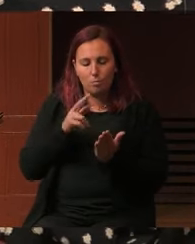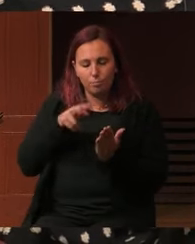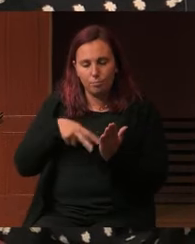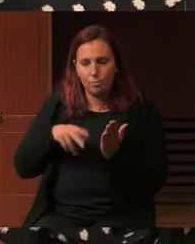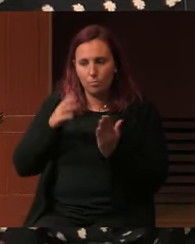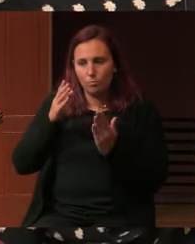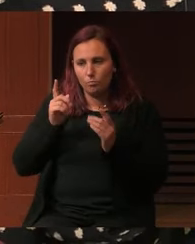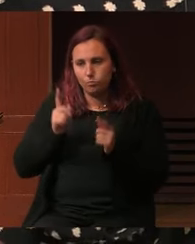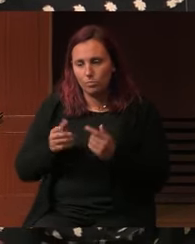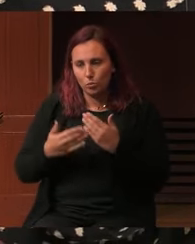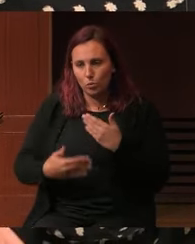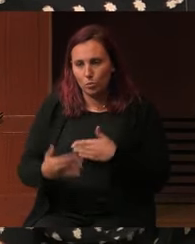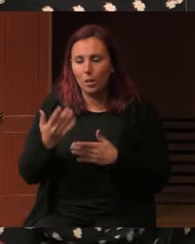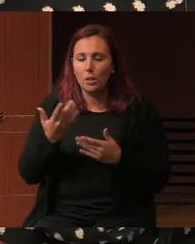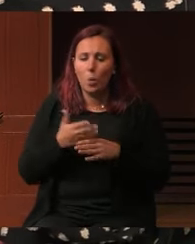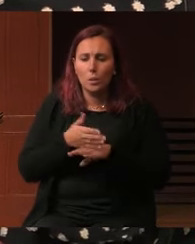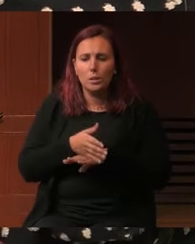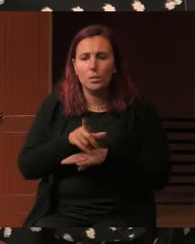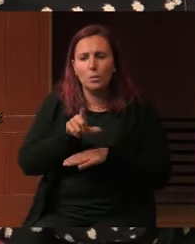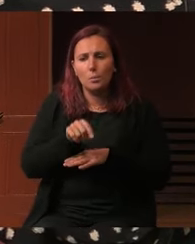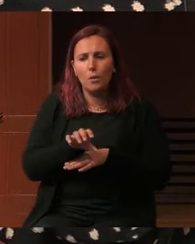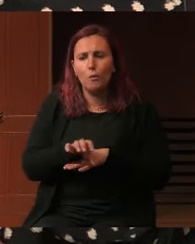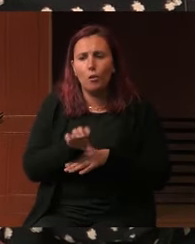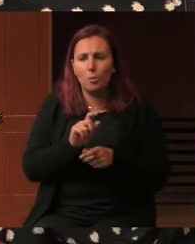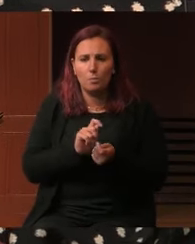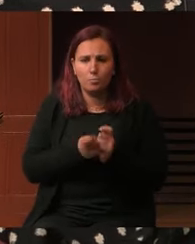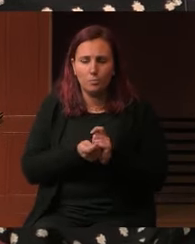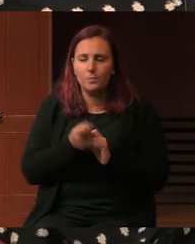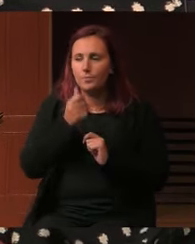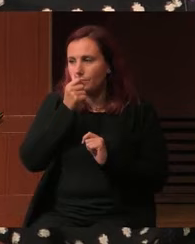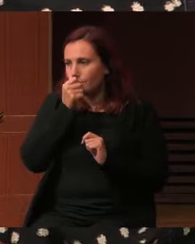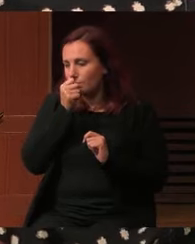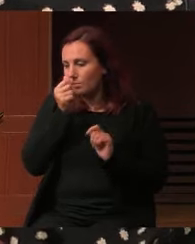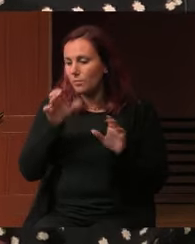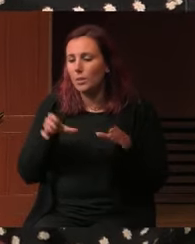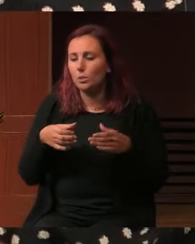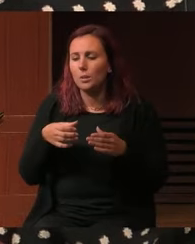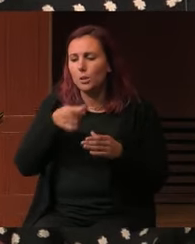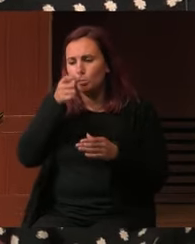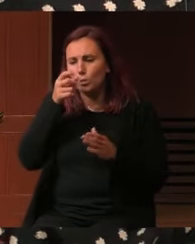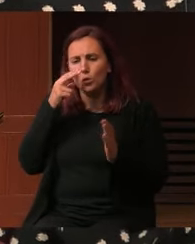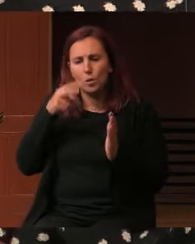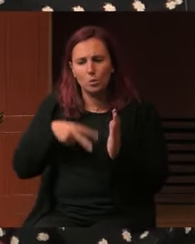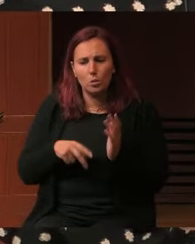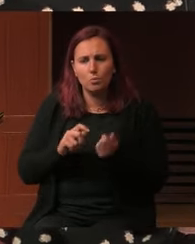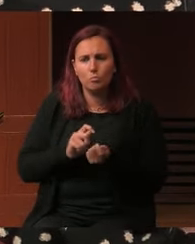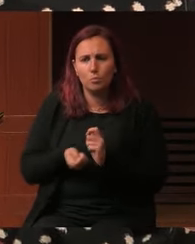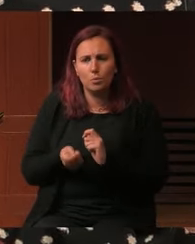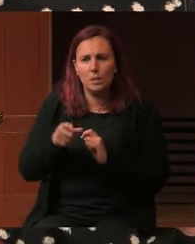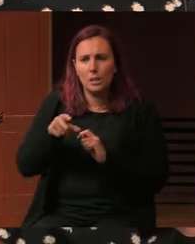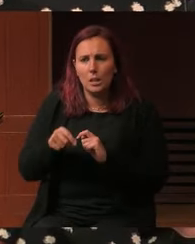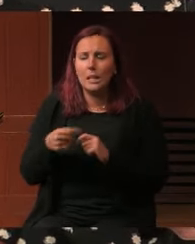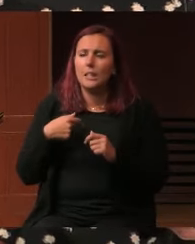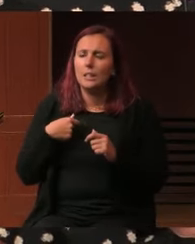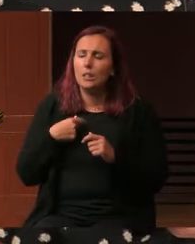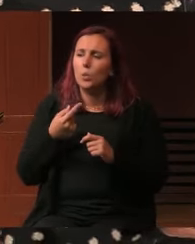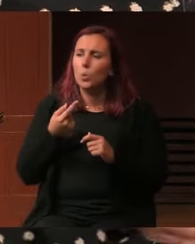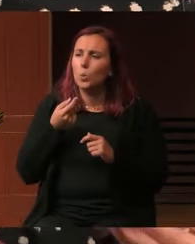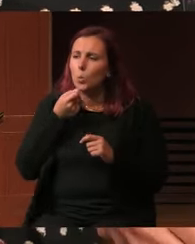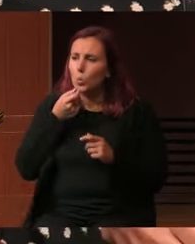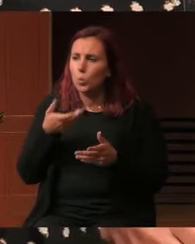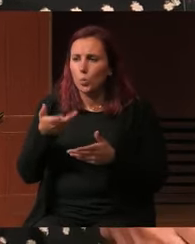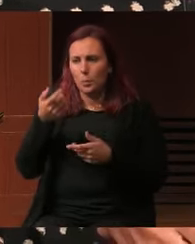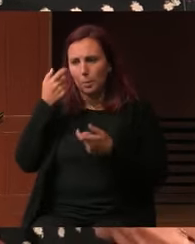o acesso também mudou. Mudaram as comunidades de leitores. E aqui não vou deixar também para a